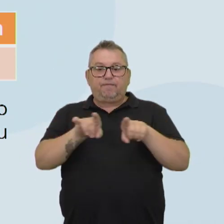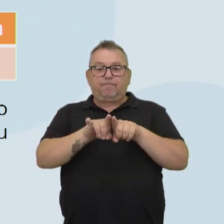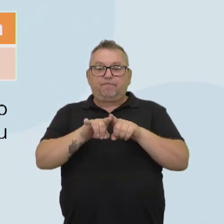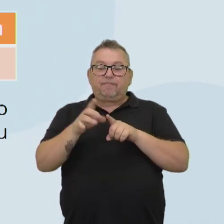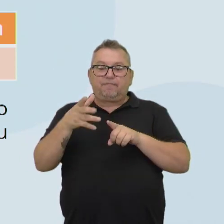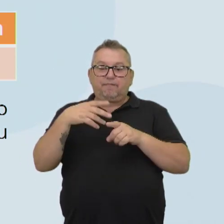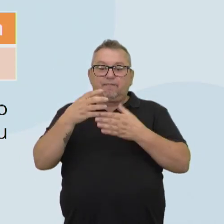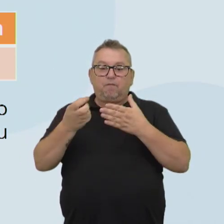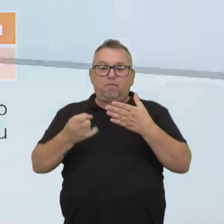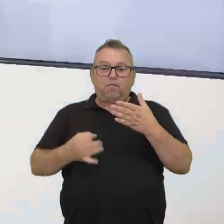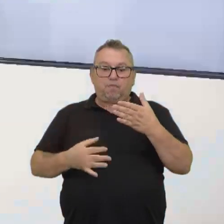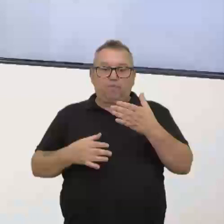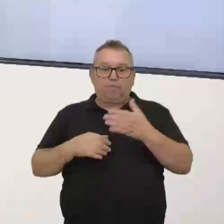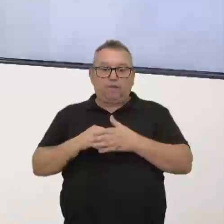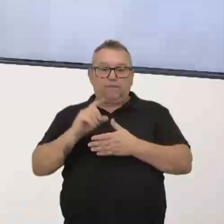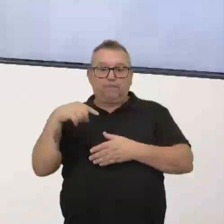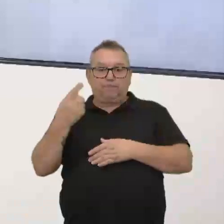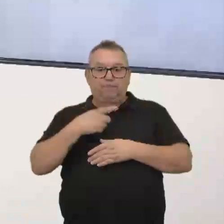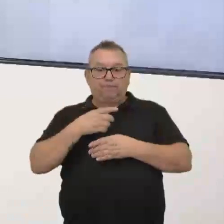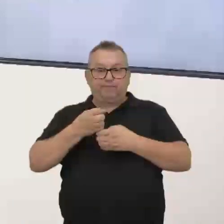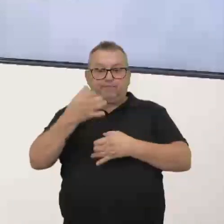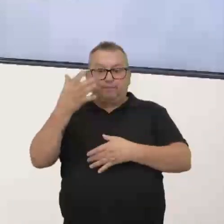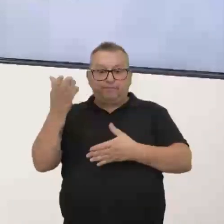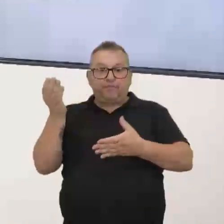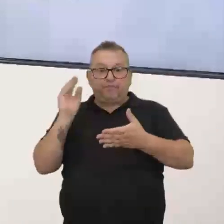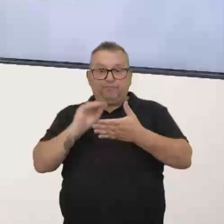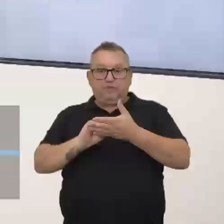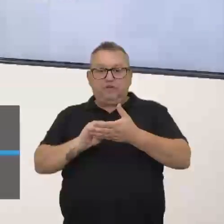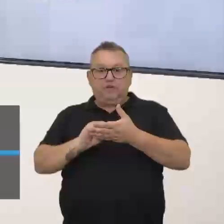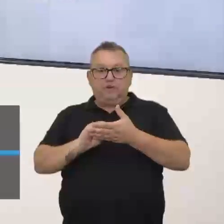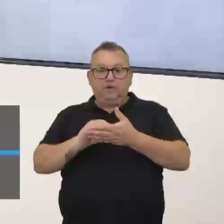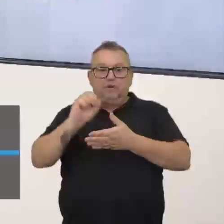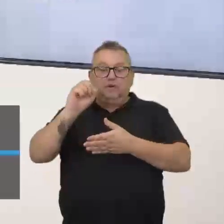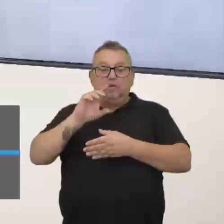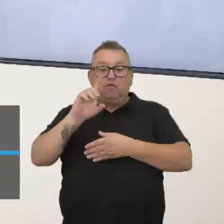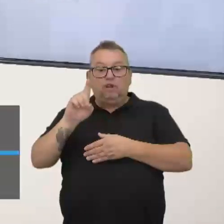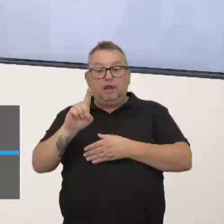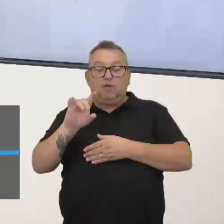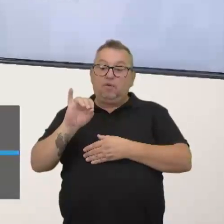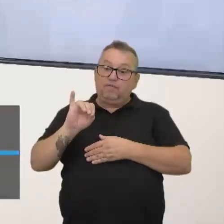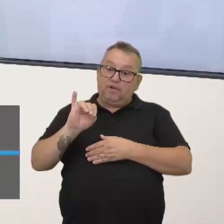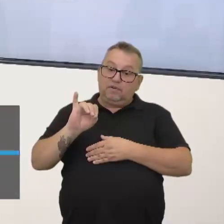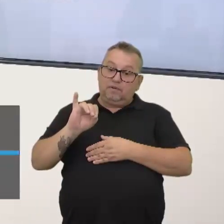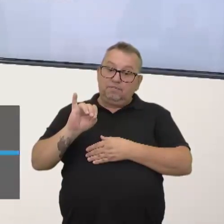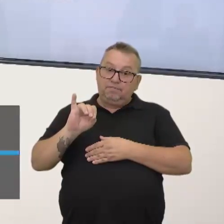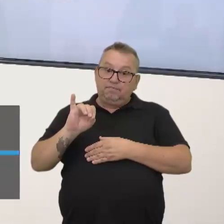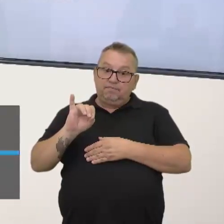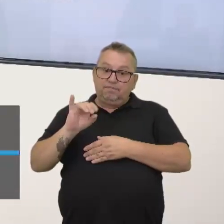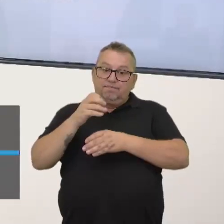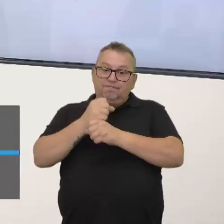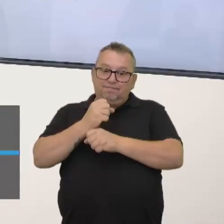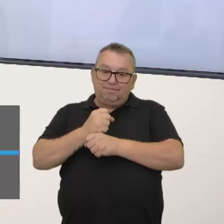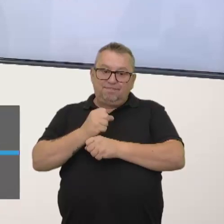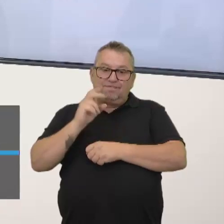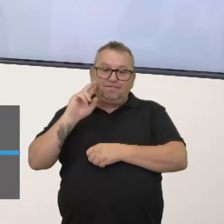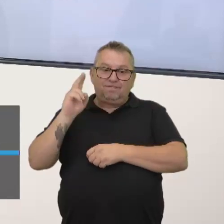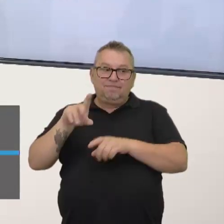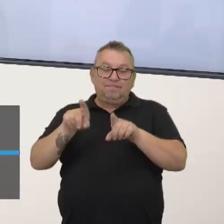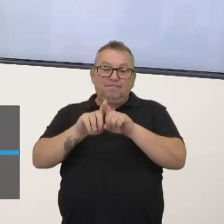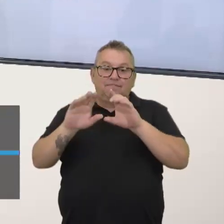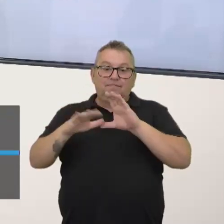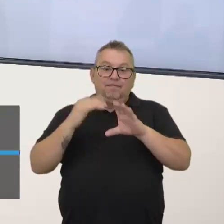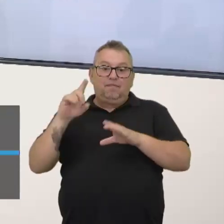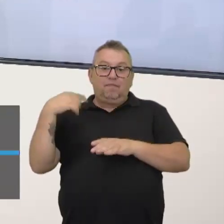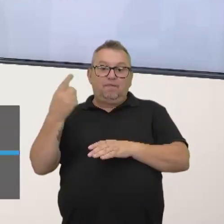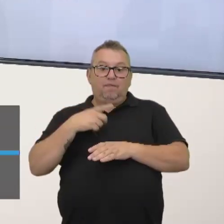você justifique. Aí no nosso chat você pode só dizer se é direta ou inversa, né? Faz uma continha aí pra ver e aí manda pra